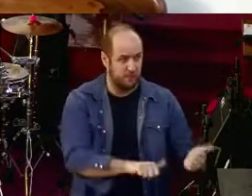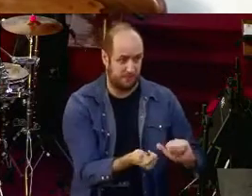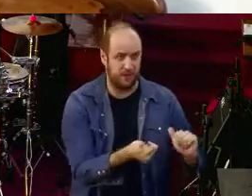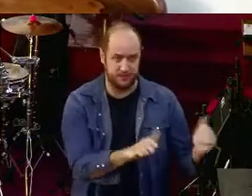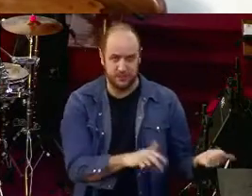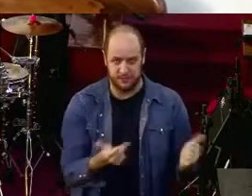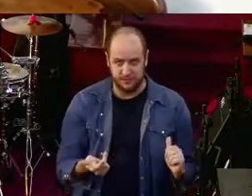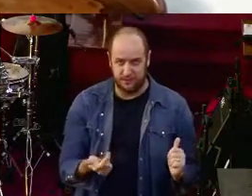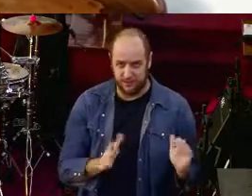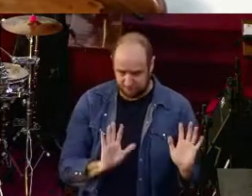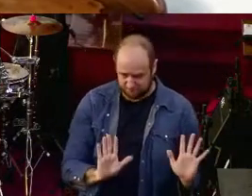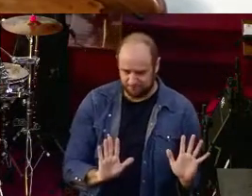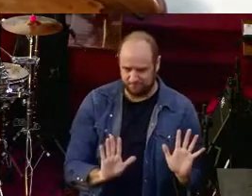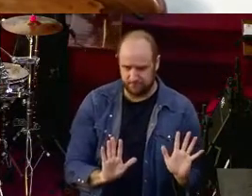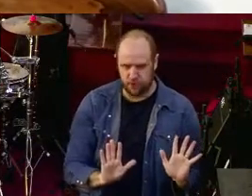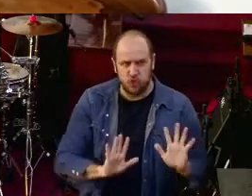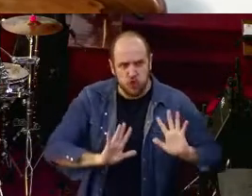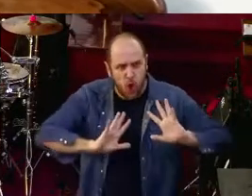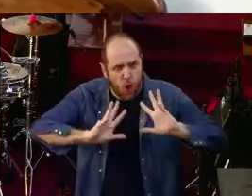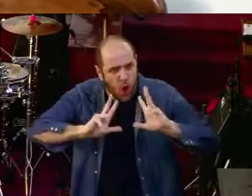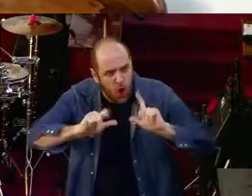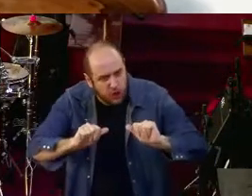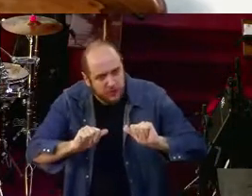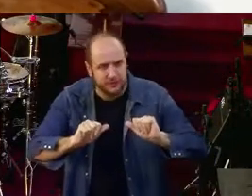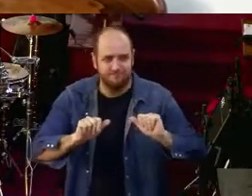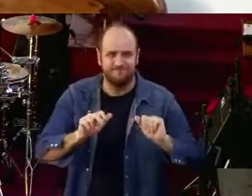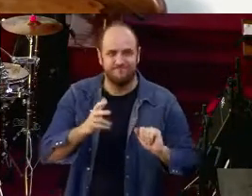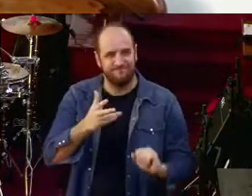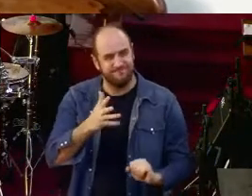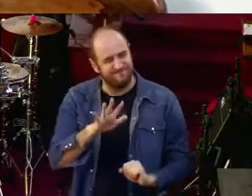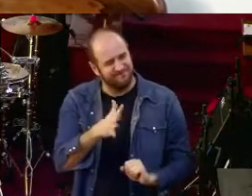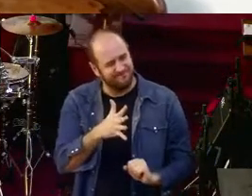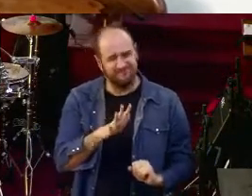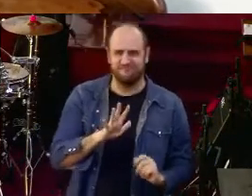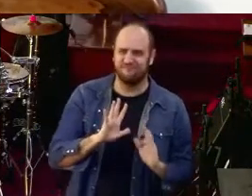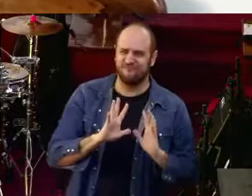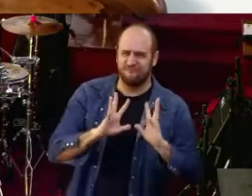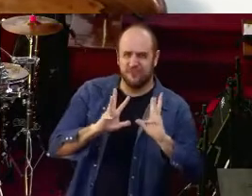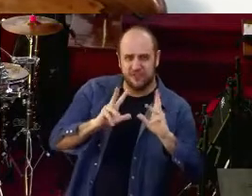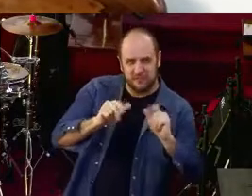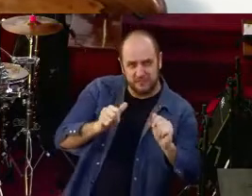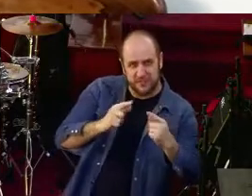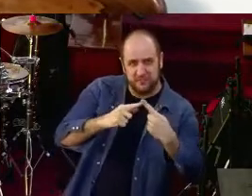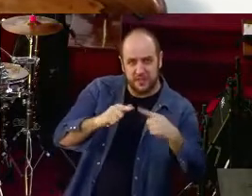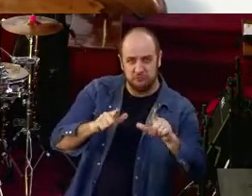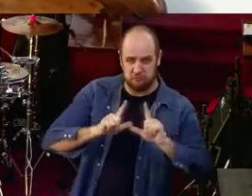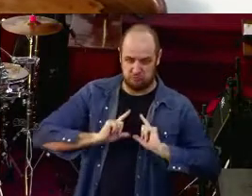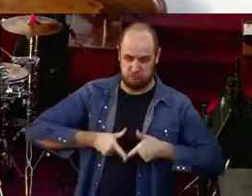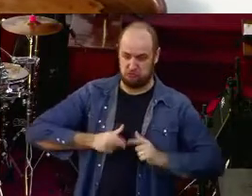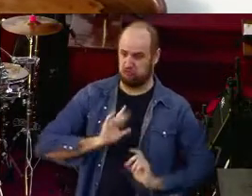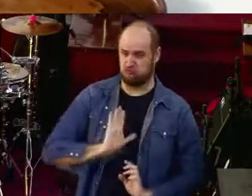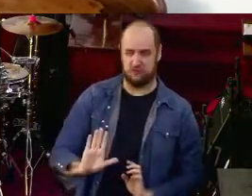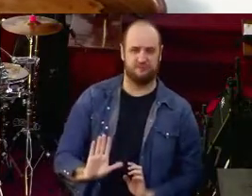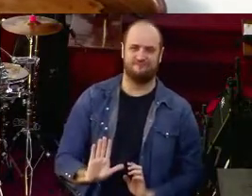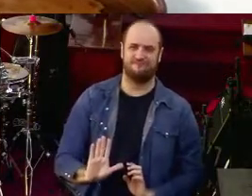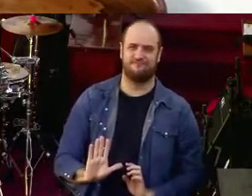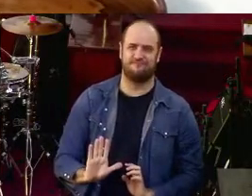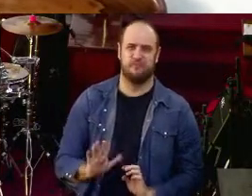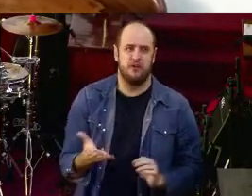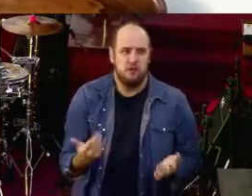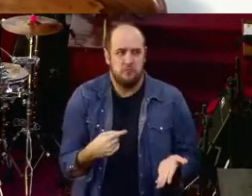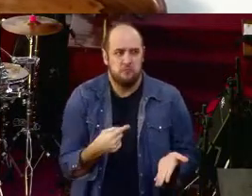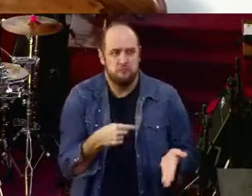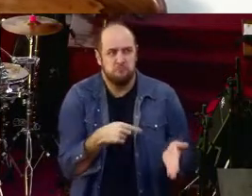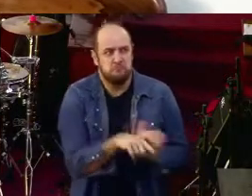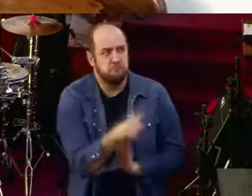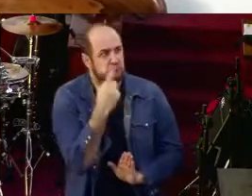batizadas, bom, todas, mas esse todas é um todas menos os judeus. Por que é que nenhum judeu havia